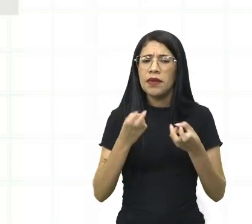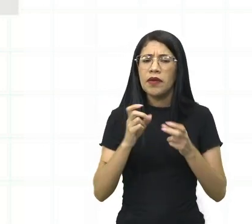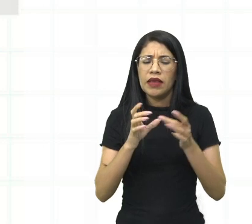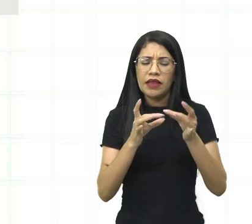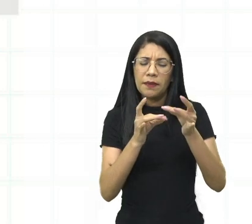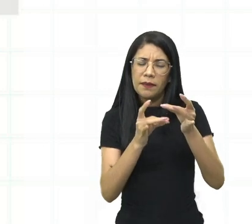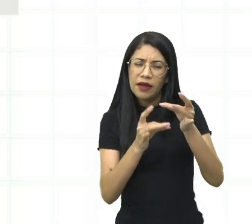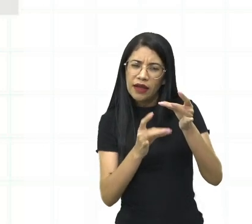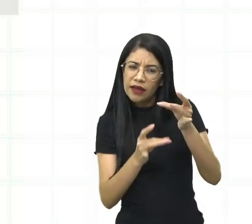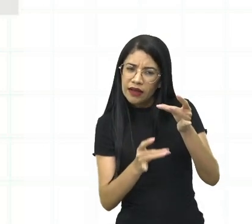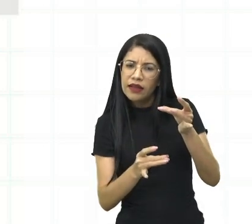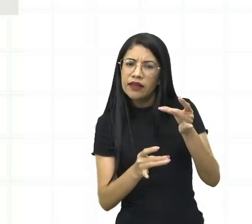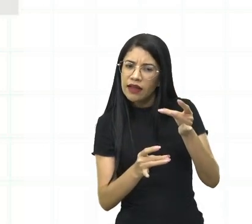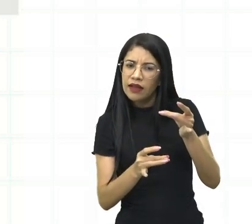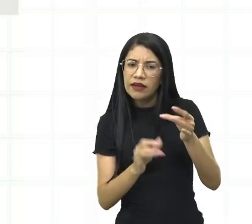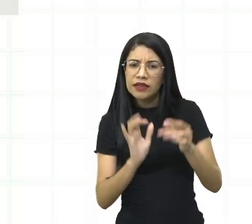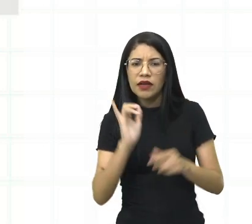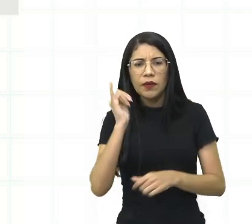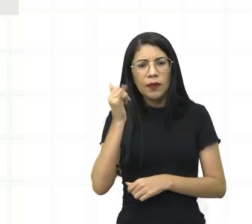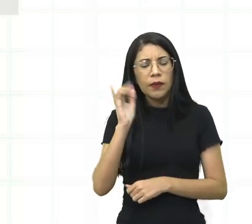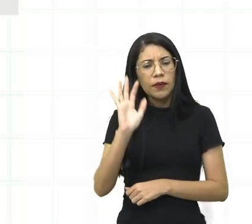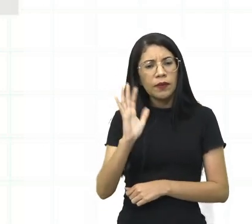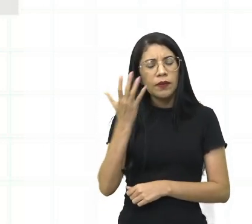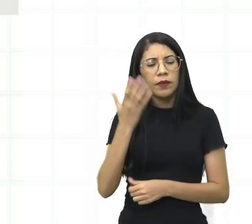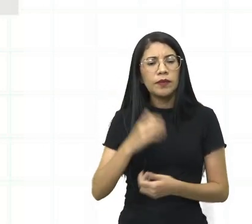mais extenso. E a justificativa,